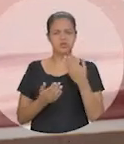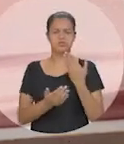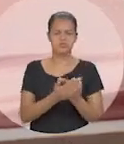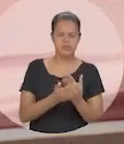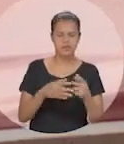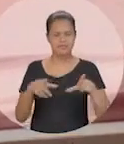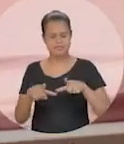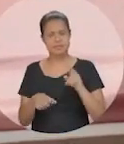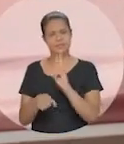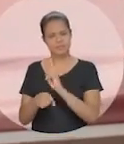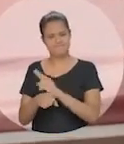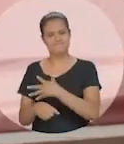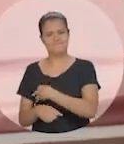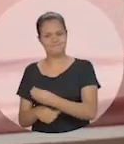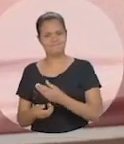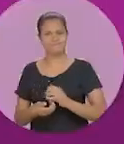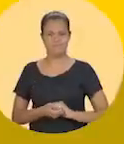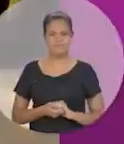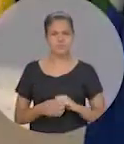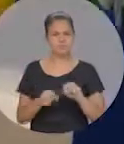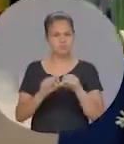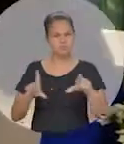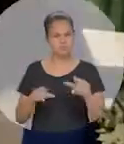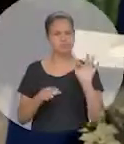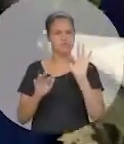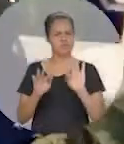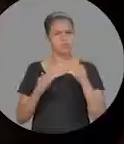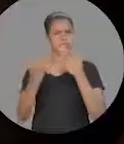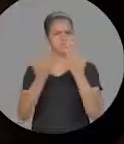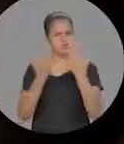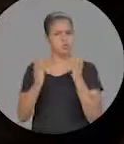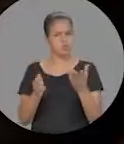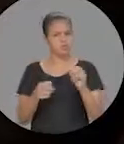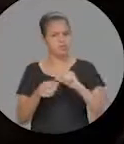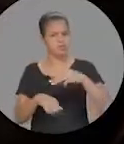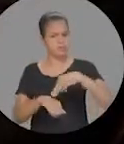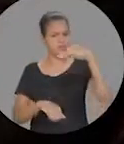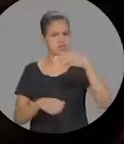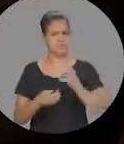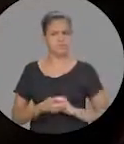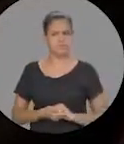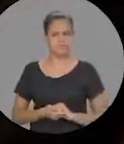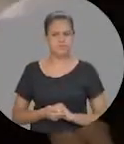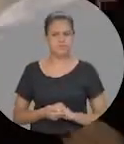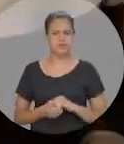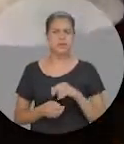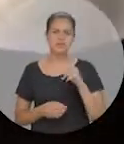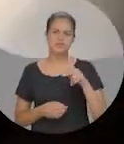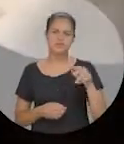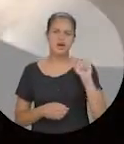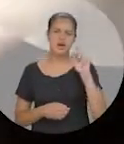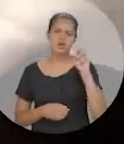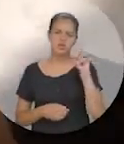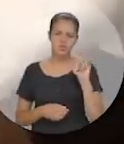conciliar estudos, trabalho e cuidados com a filha. Se formou em psicologia e hoje faz mestrado em gestão pública. O professor